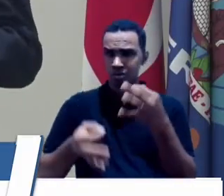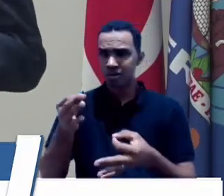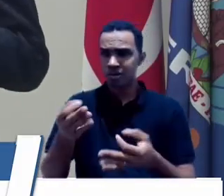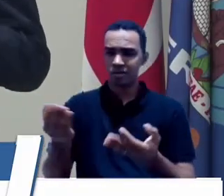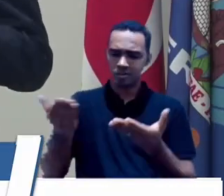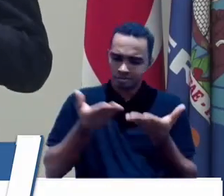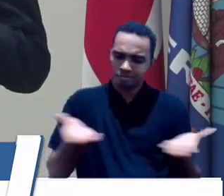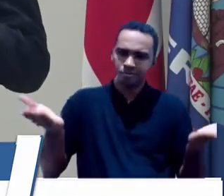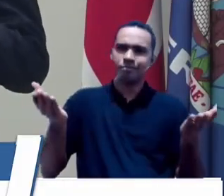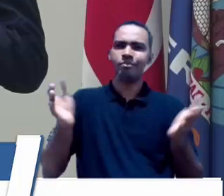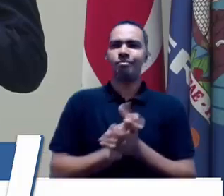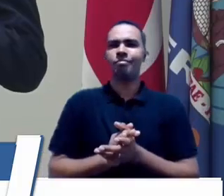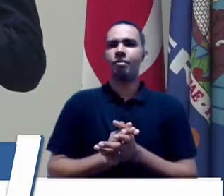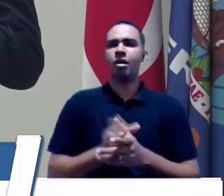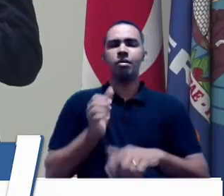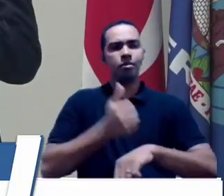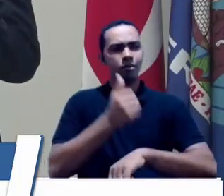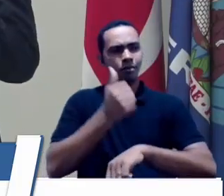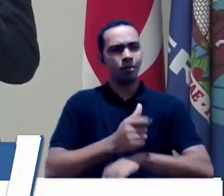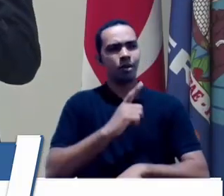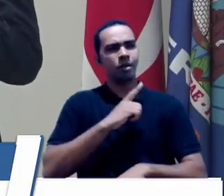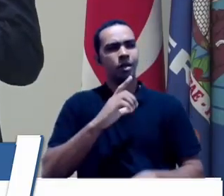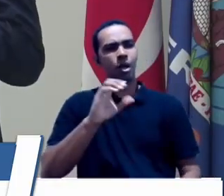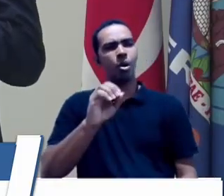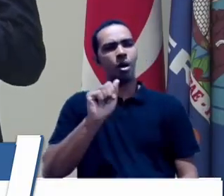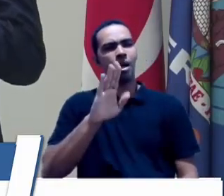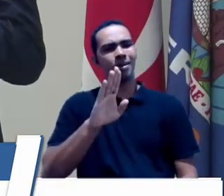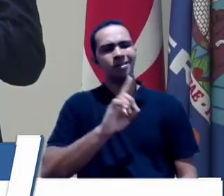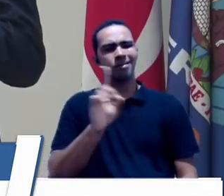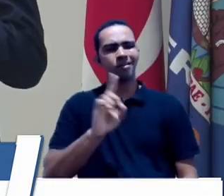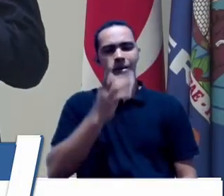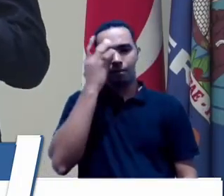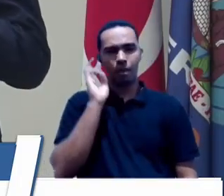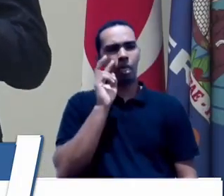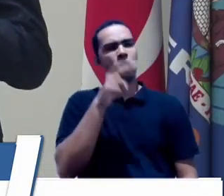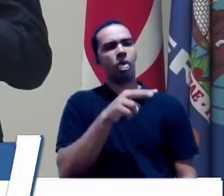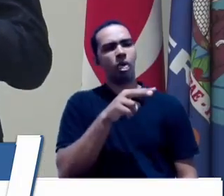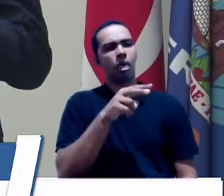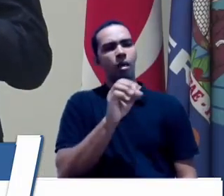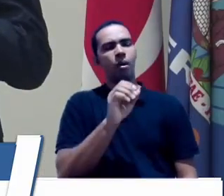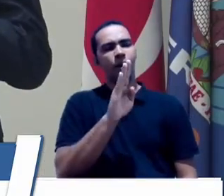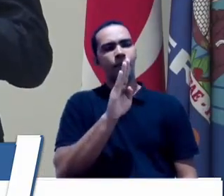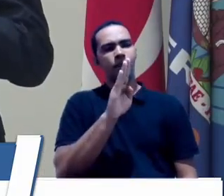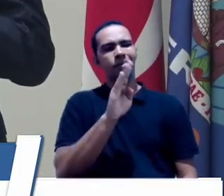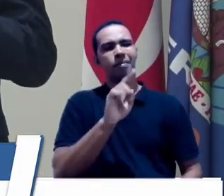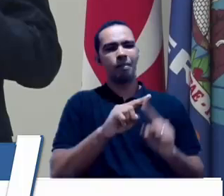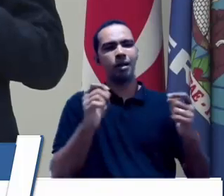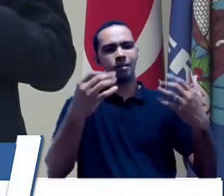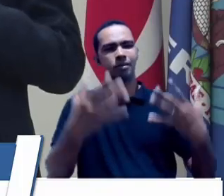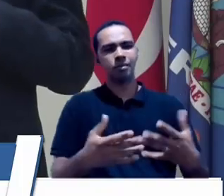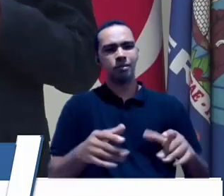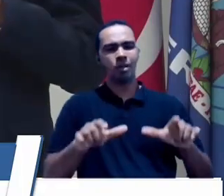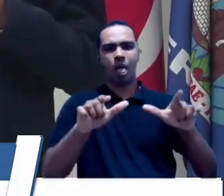Franca pudesse ter uma OAB, não como as pessoas vinham a OAB. A gente tem falado isso nas entregas de carteira.